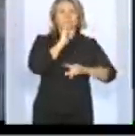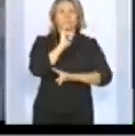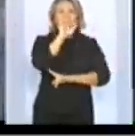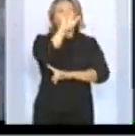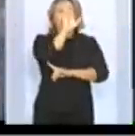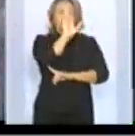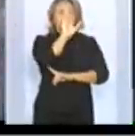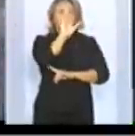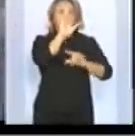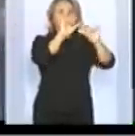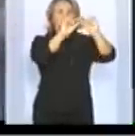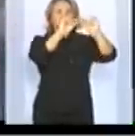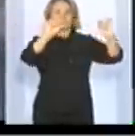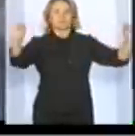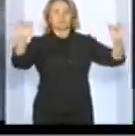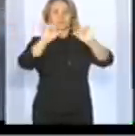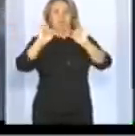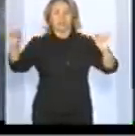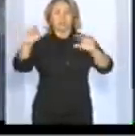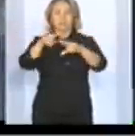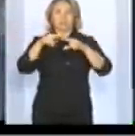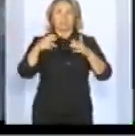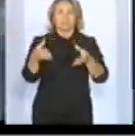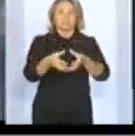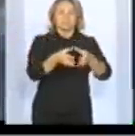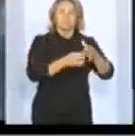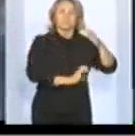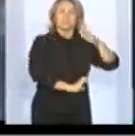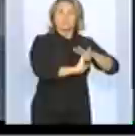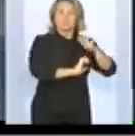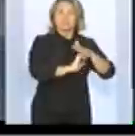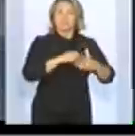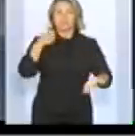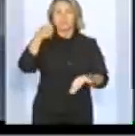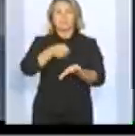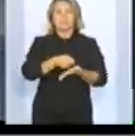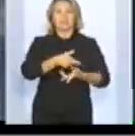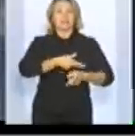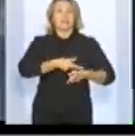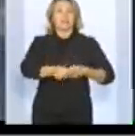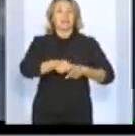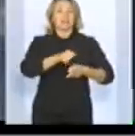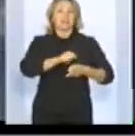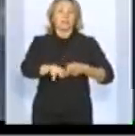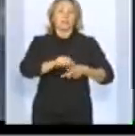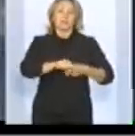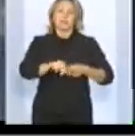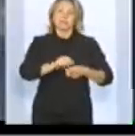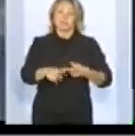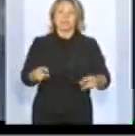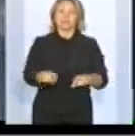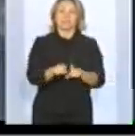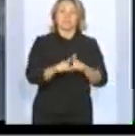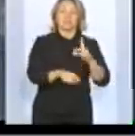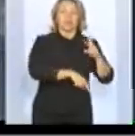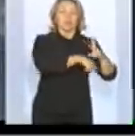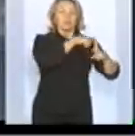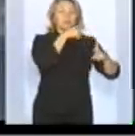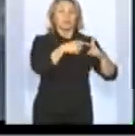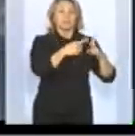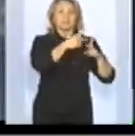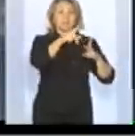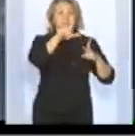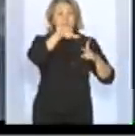alocado pela companhia, não é? E é se paga um aluguel pelos postes. Então, o segundo player vai entrar a